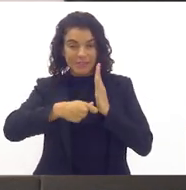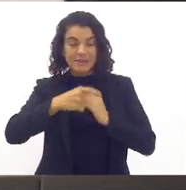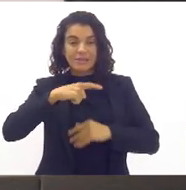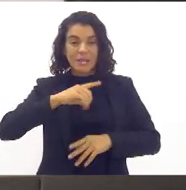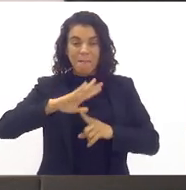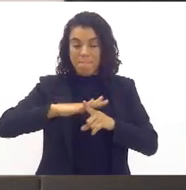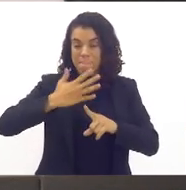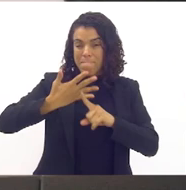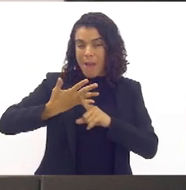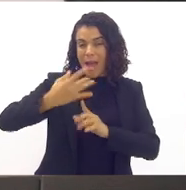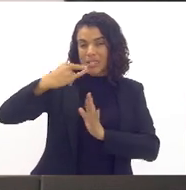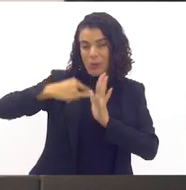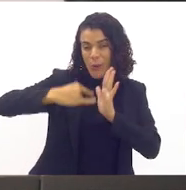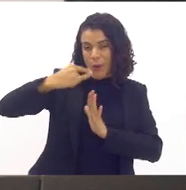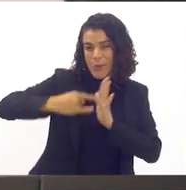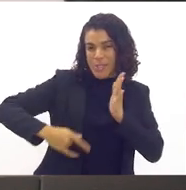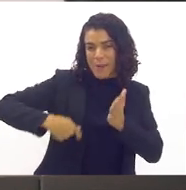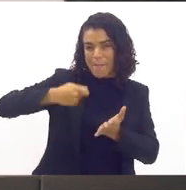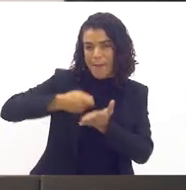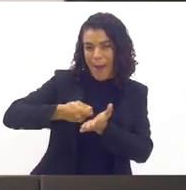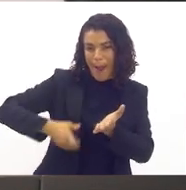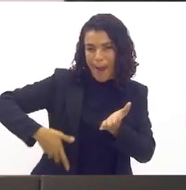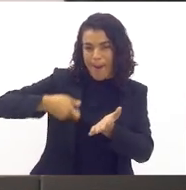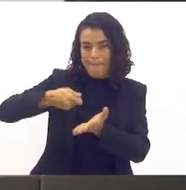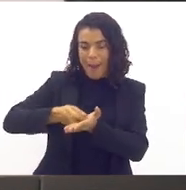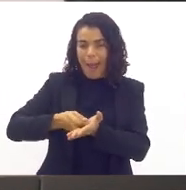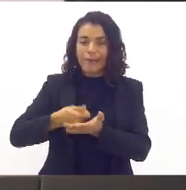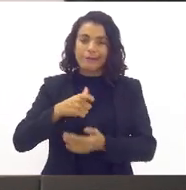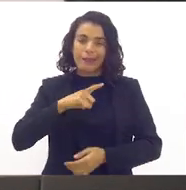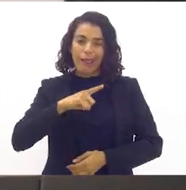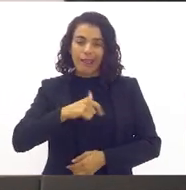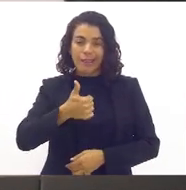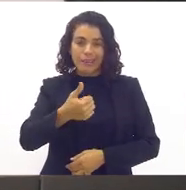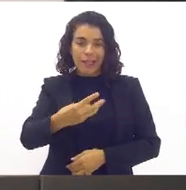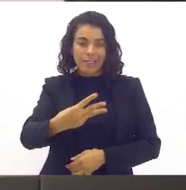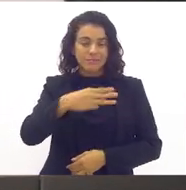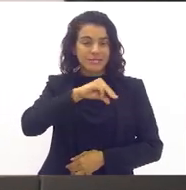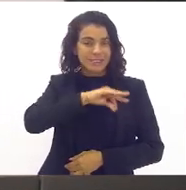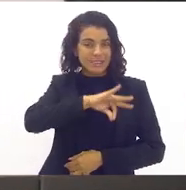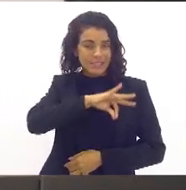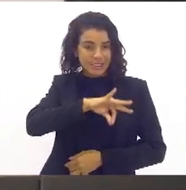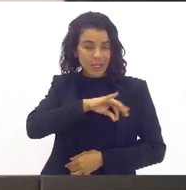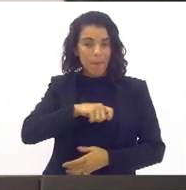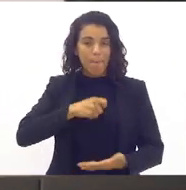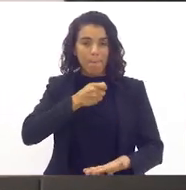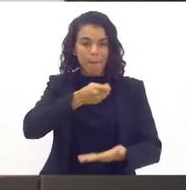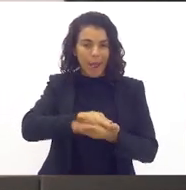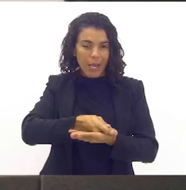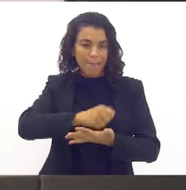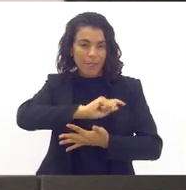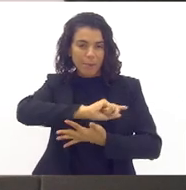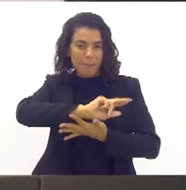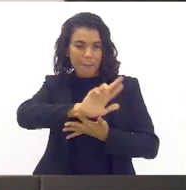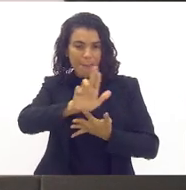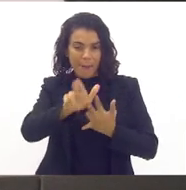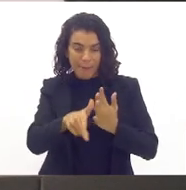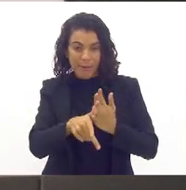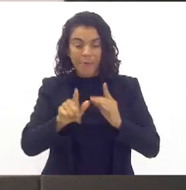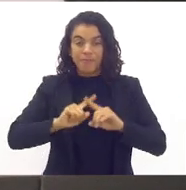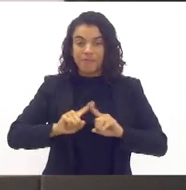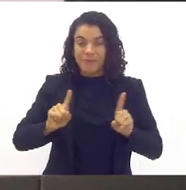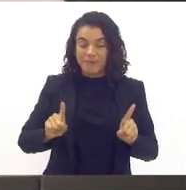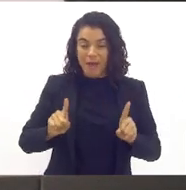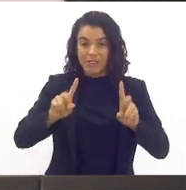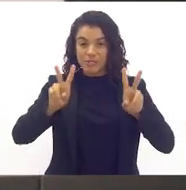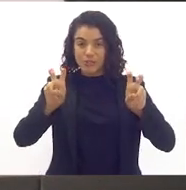vai consumir um pouco de caixa com 13º, com outros auxílios, pagamentos de resto a pagar também. Mas,